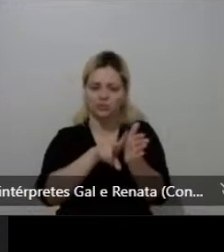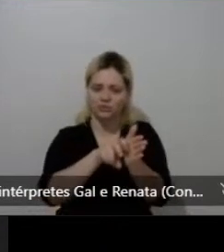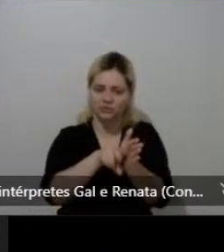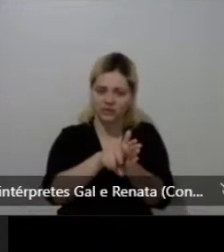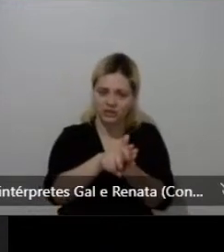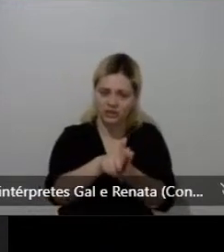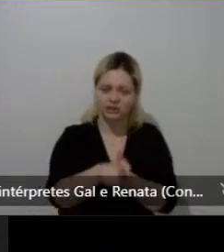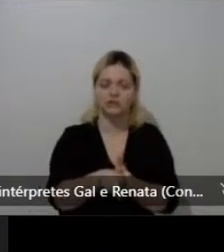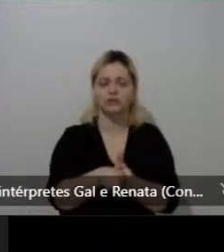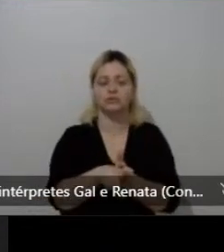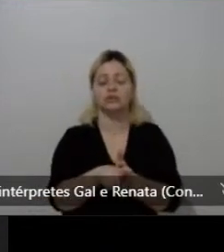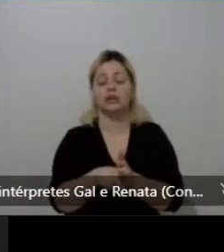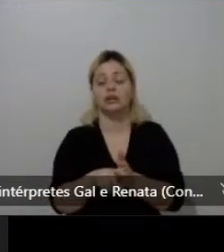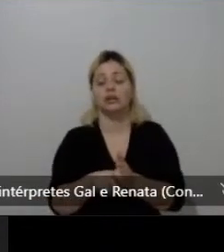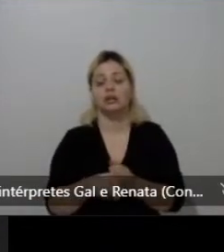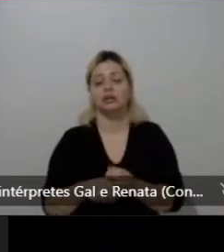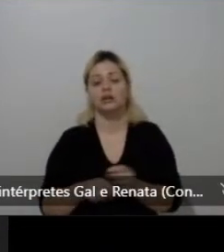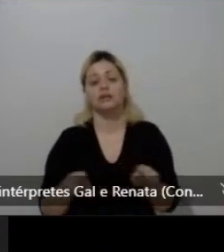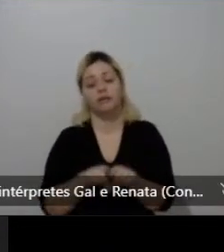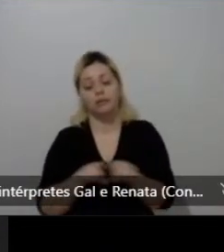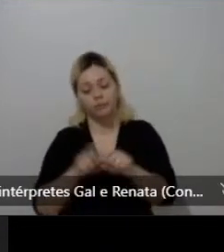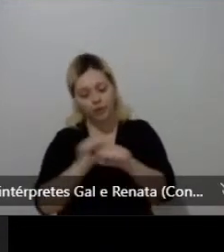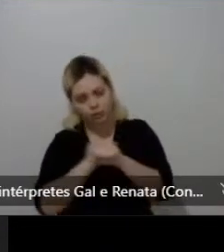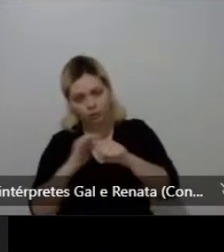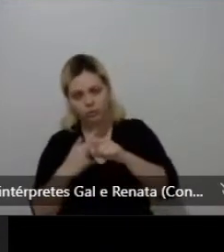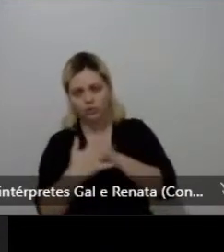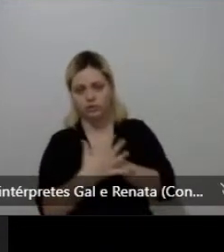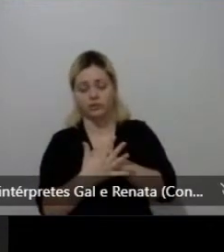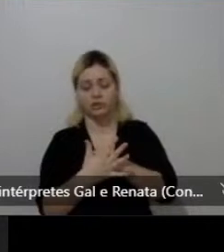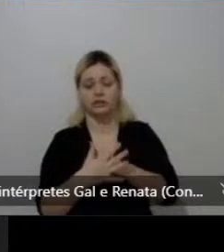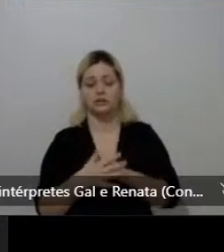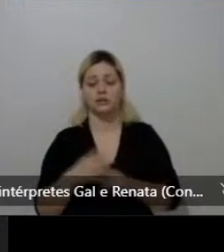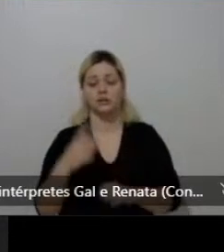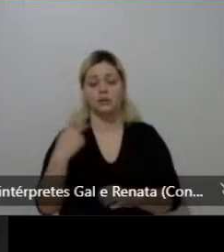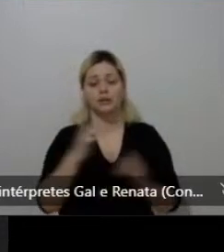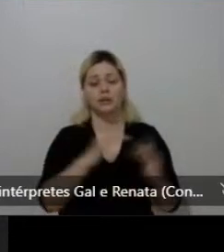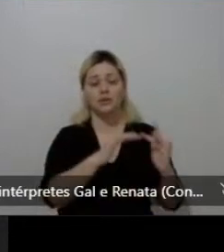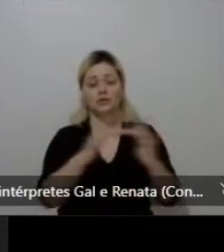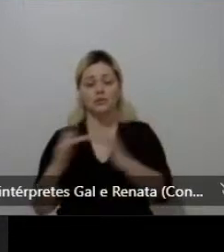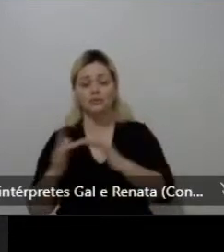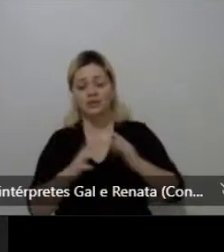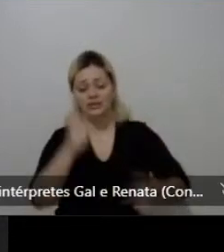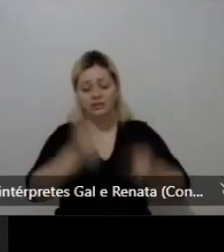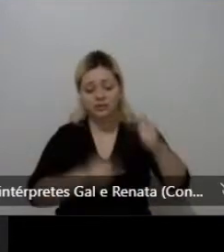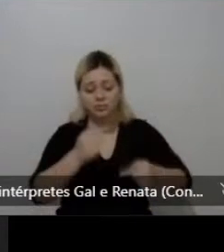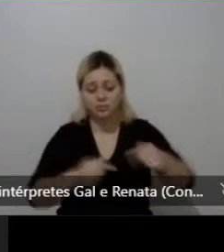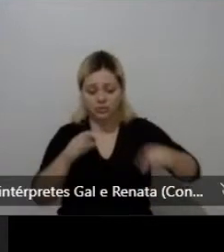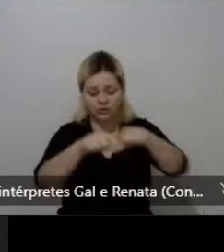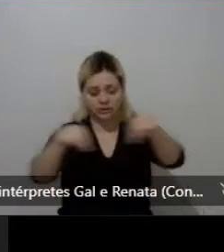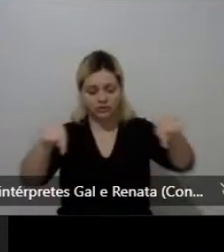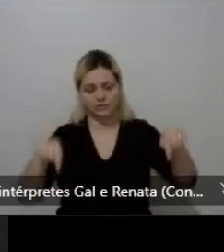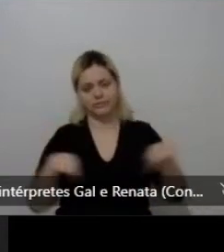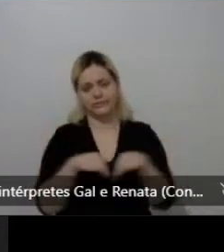no caso, também o coronavírus, né, justamente nessa fronteira de disputa territorial entre políticas como